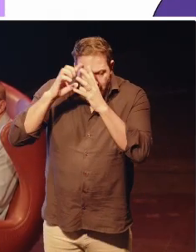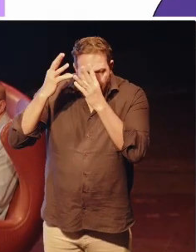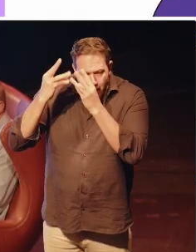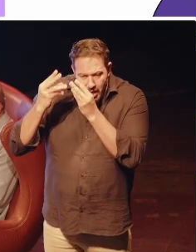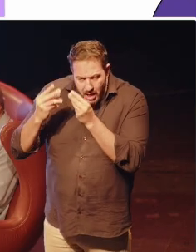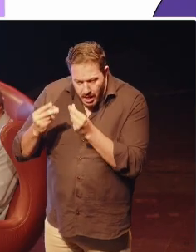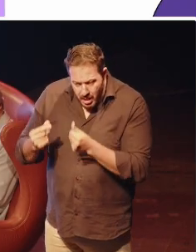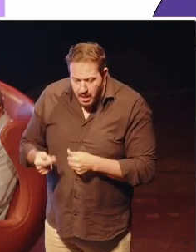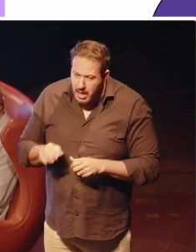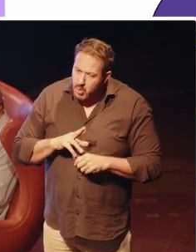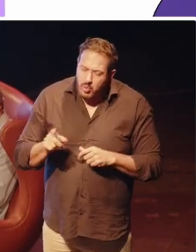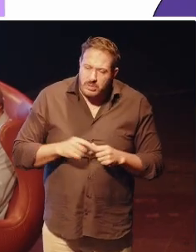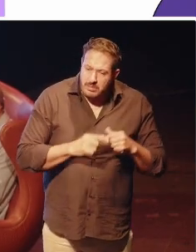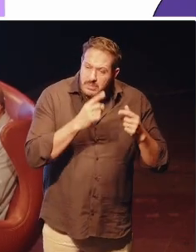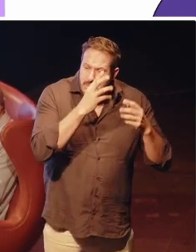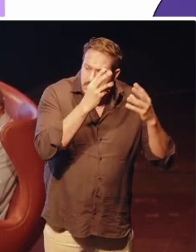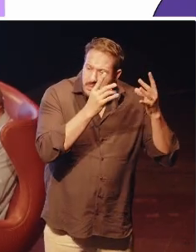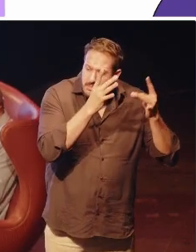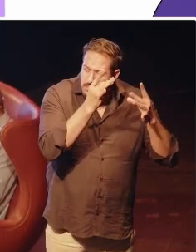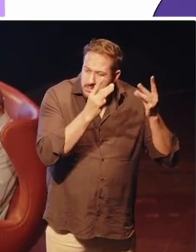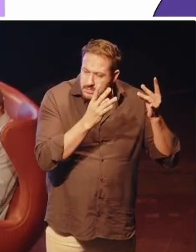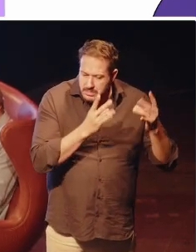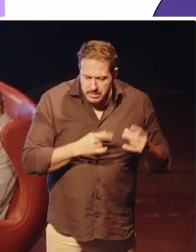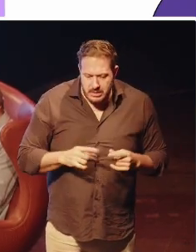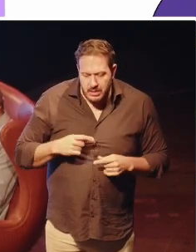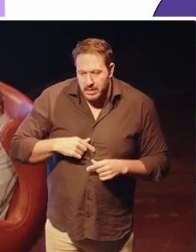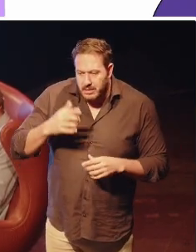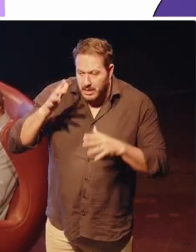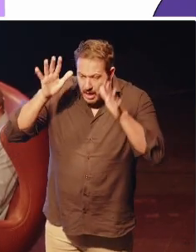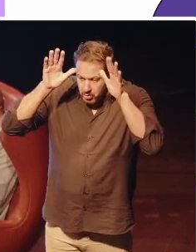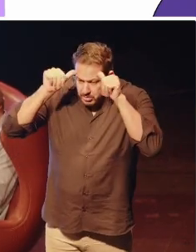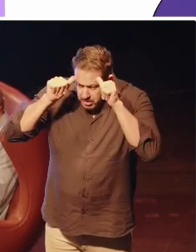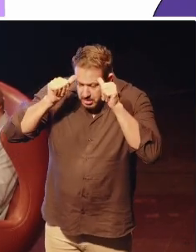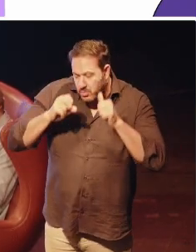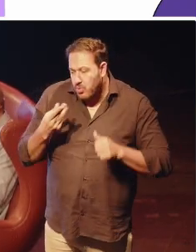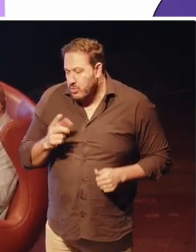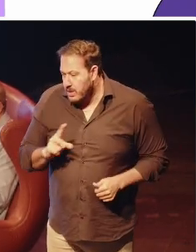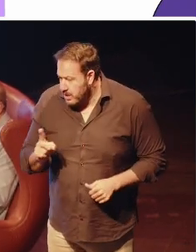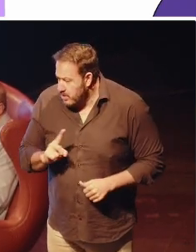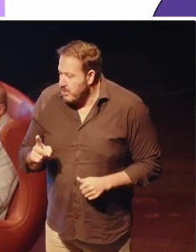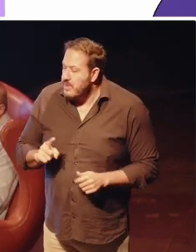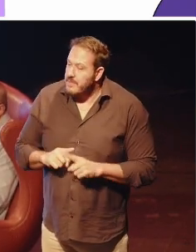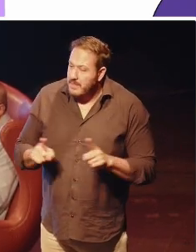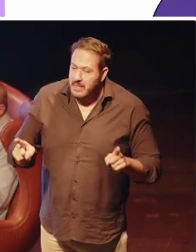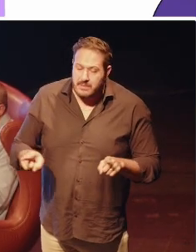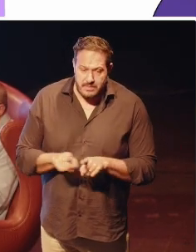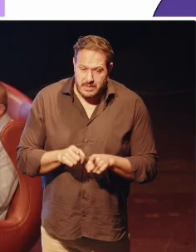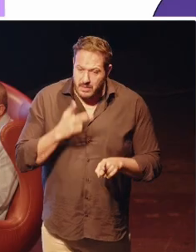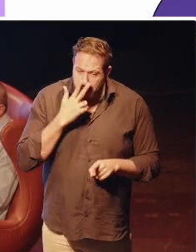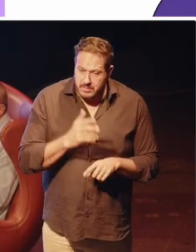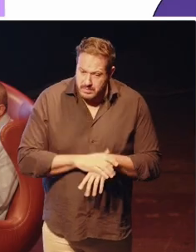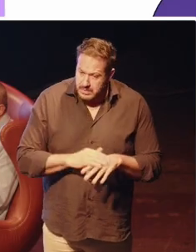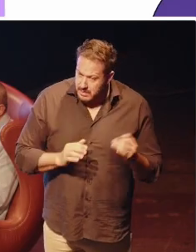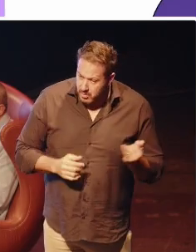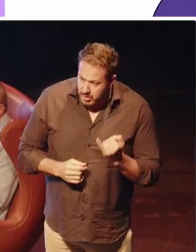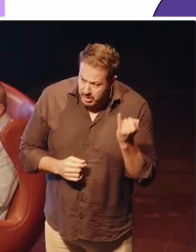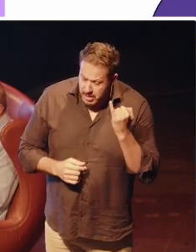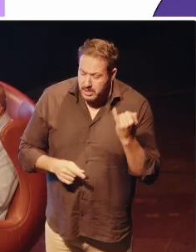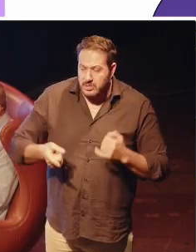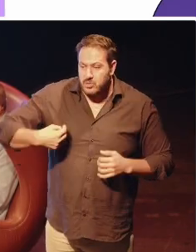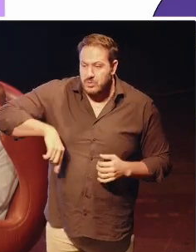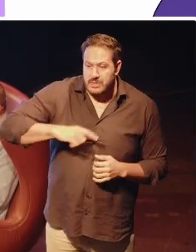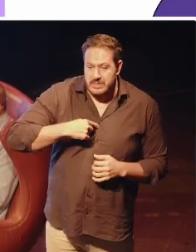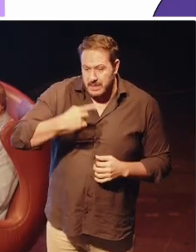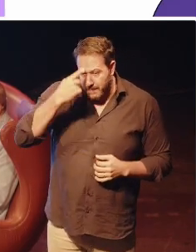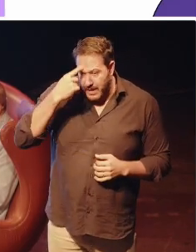não degenerativas, Alzheimer ou não Alzheimer. E uma coisa que é importante, que eu acho, quando a gente pensa